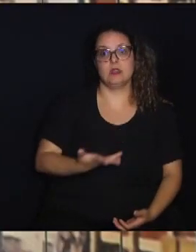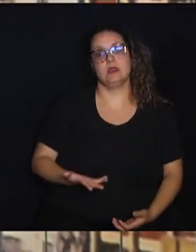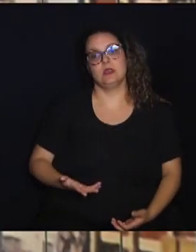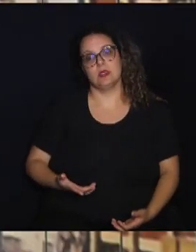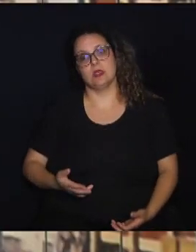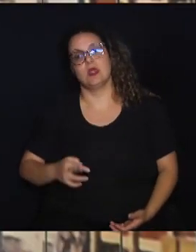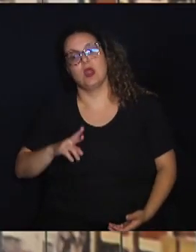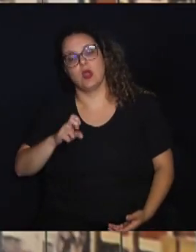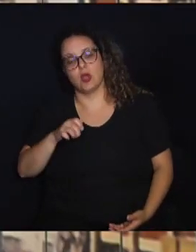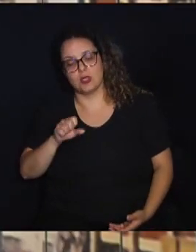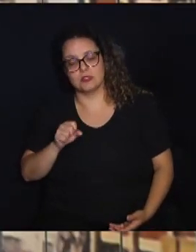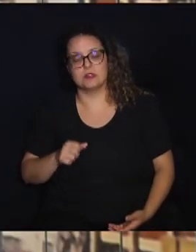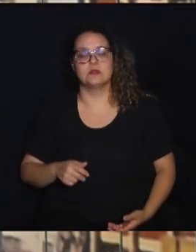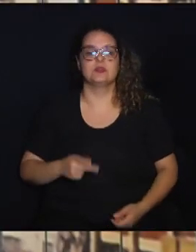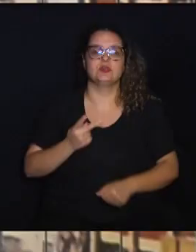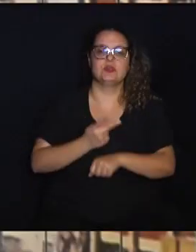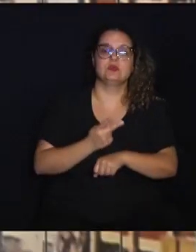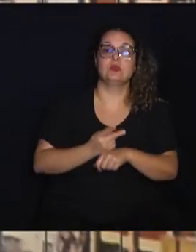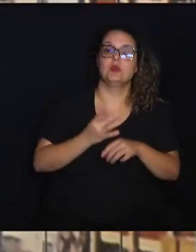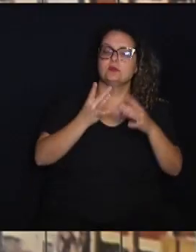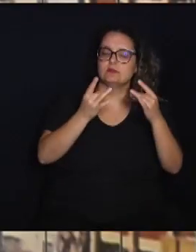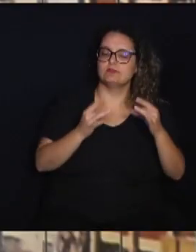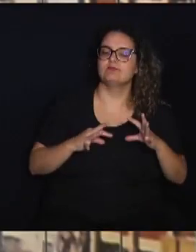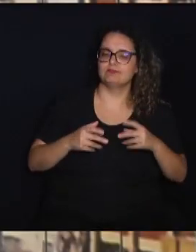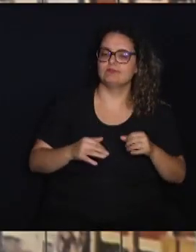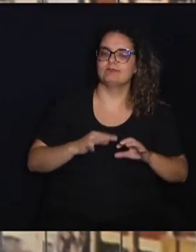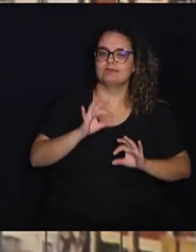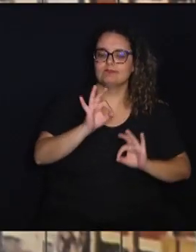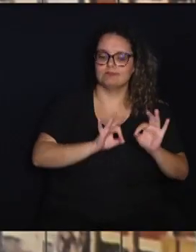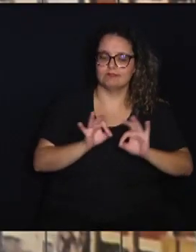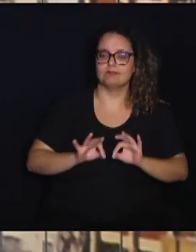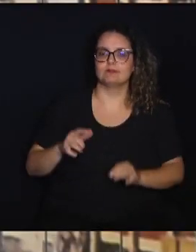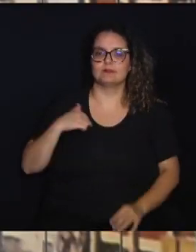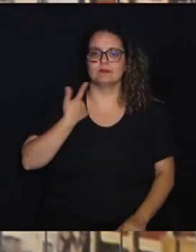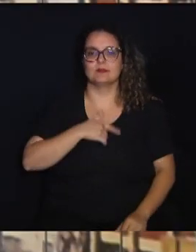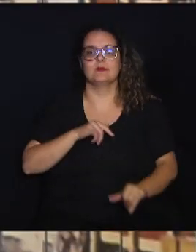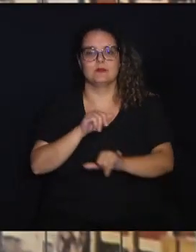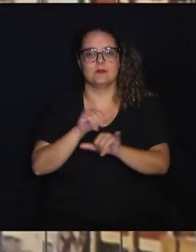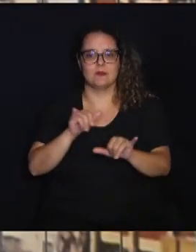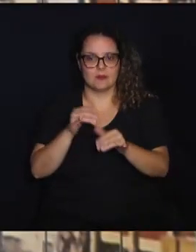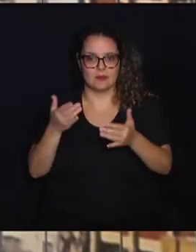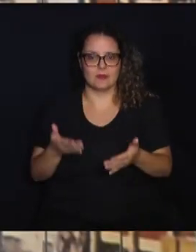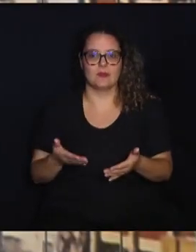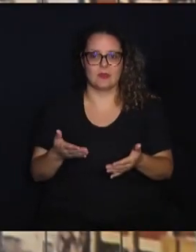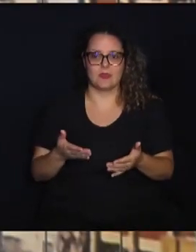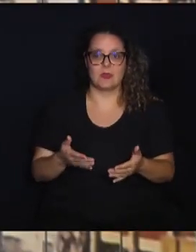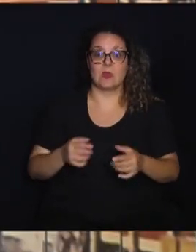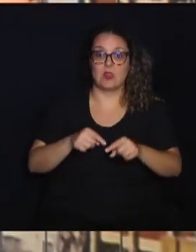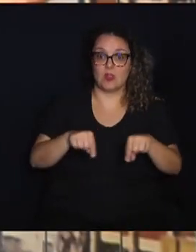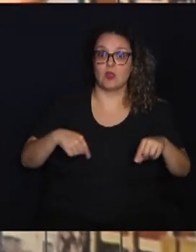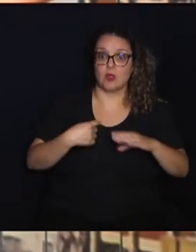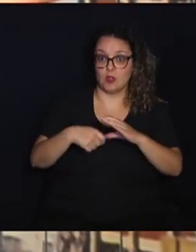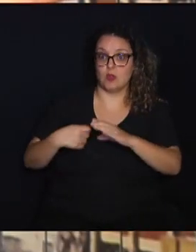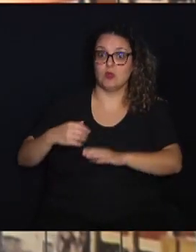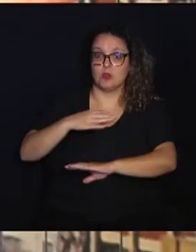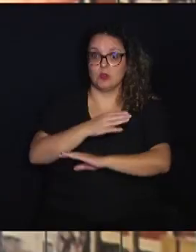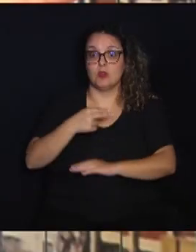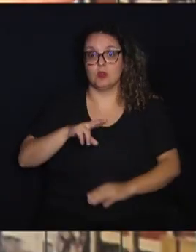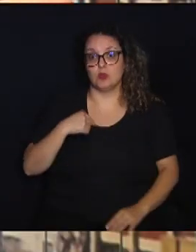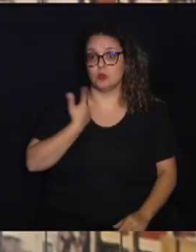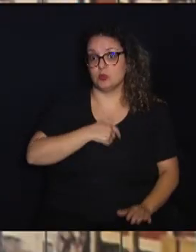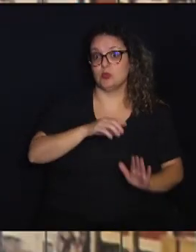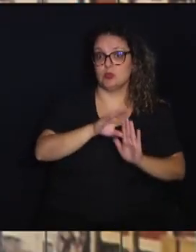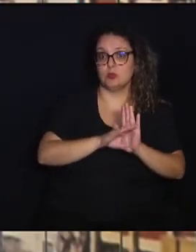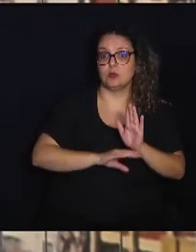aí os detalhes com todo esse cronograma, a gente fala aqui no Estúdio Câmara ou na nossa programação da